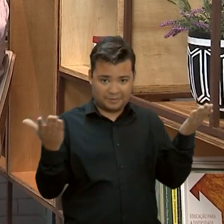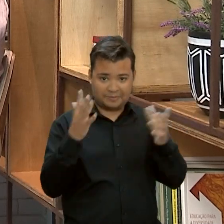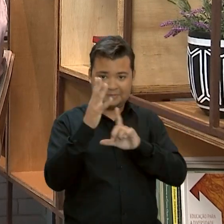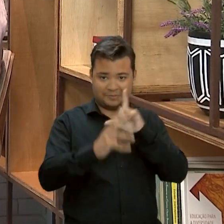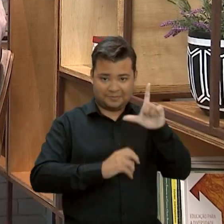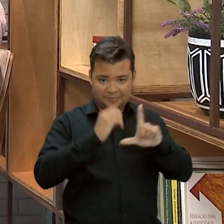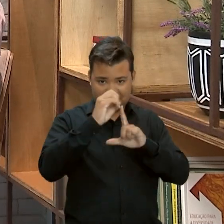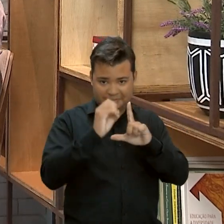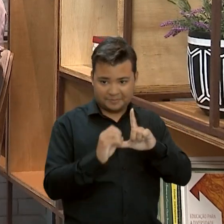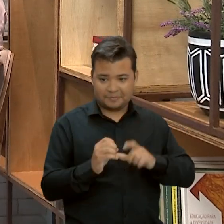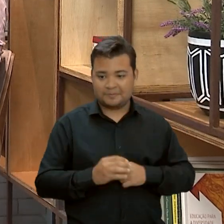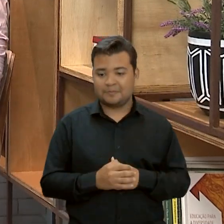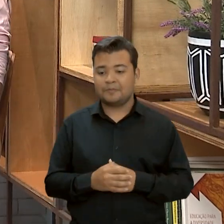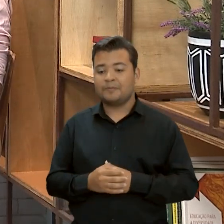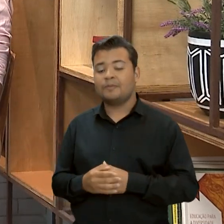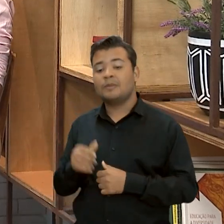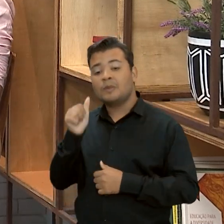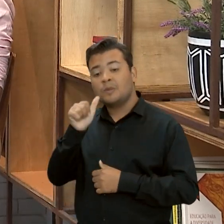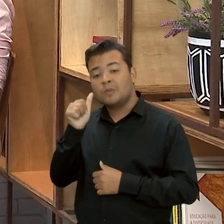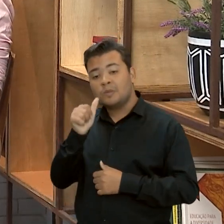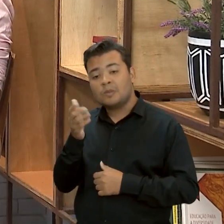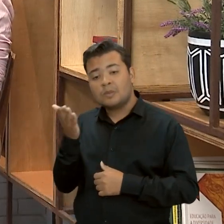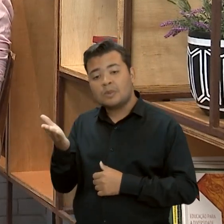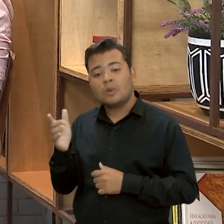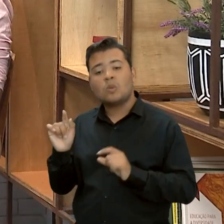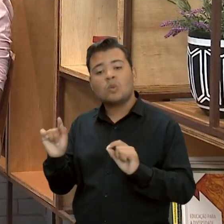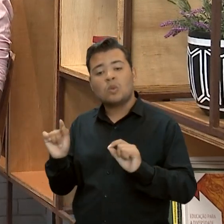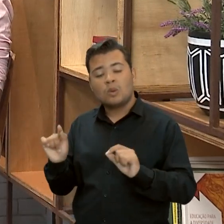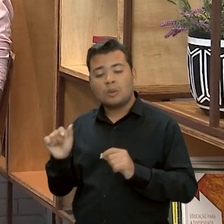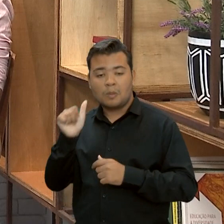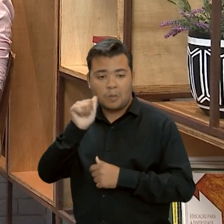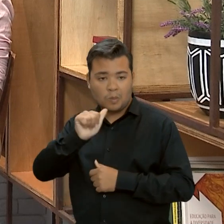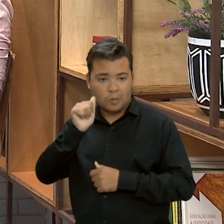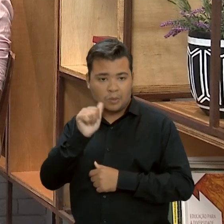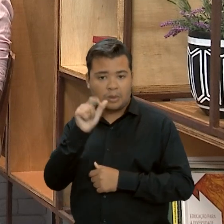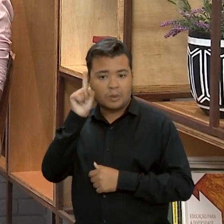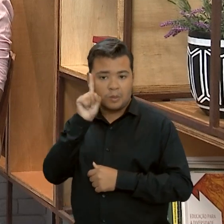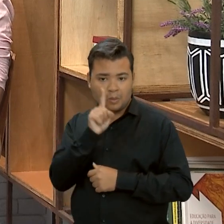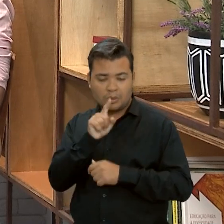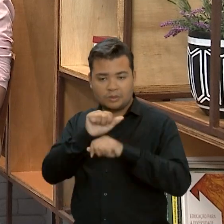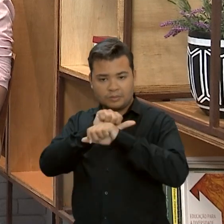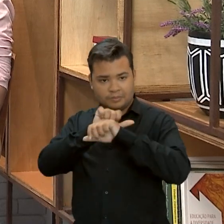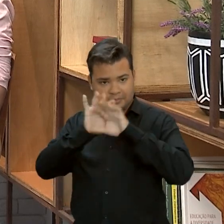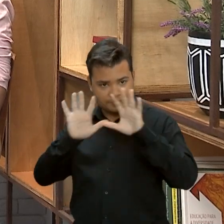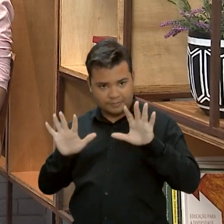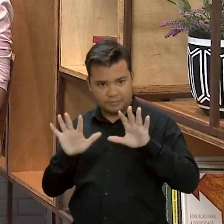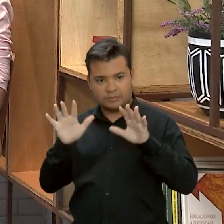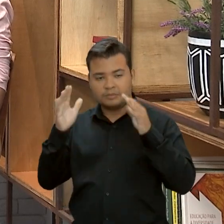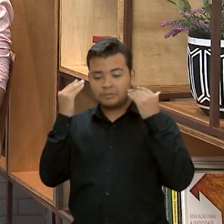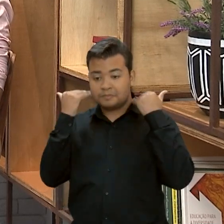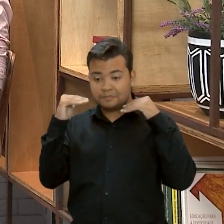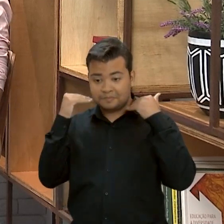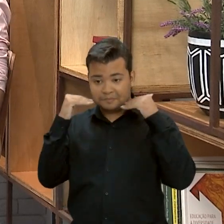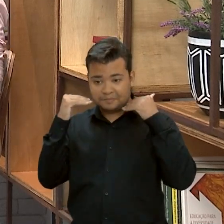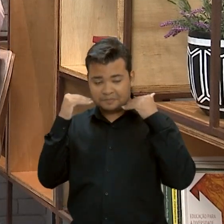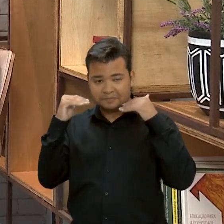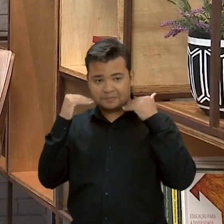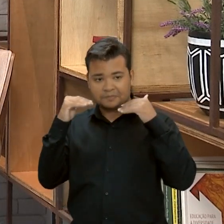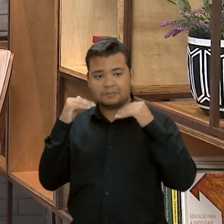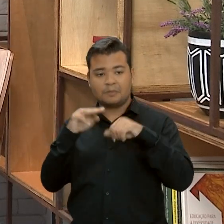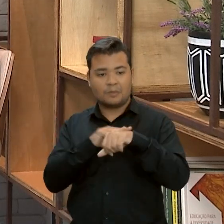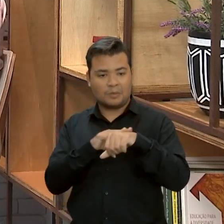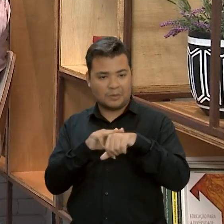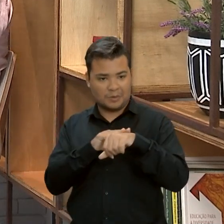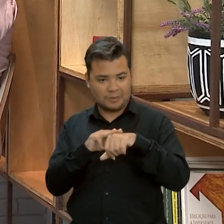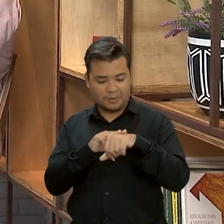obrigado. Pessoal, e a Maria Eugênia, ela se identifica como uma mulher morena, clara, com cabelos curtos, castanhos. É